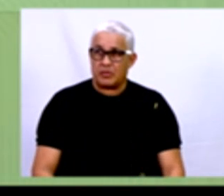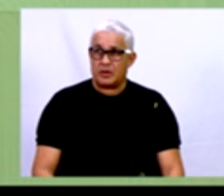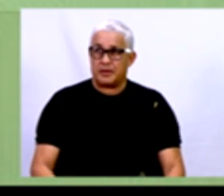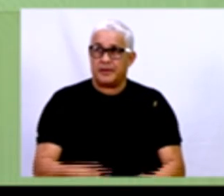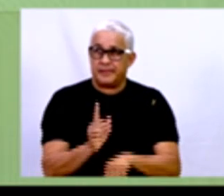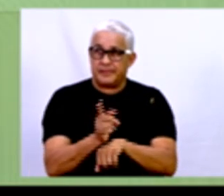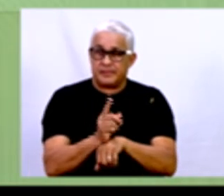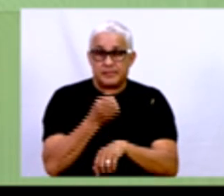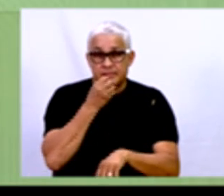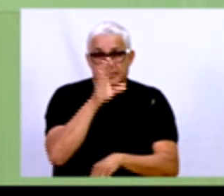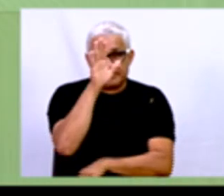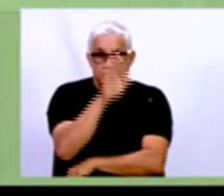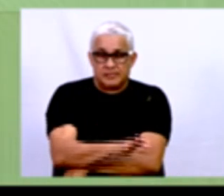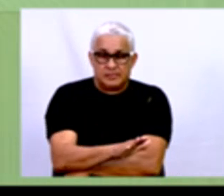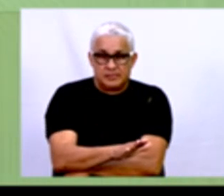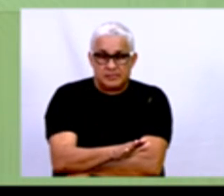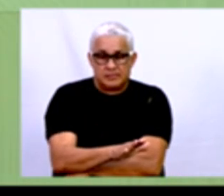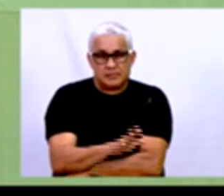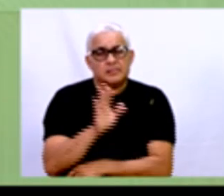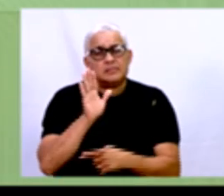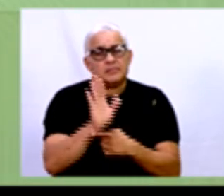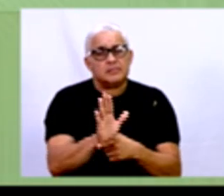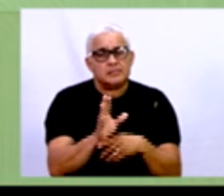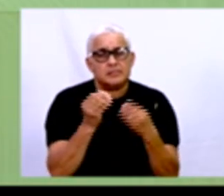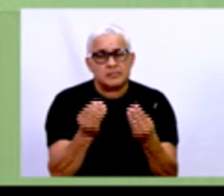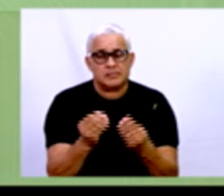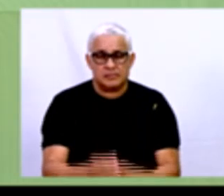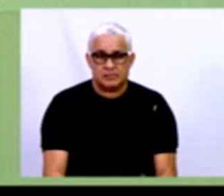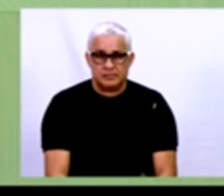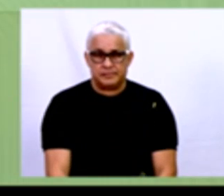Gerente, boa tarde, em que eu posso ajudá-lo?